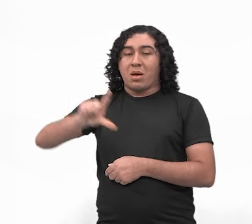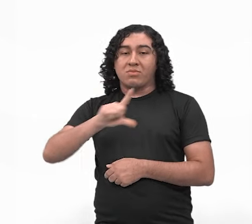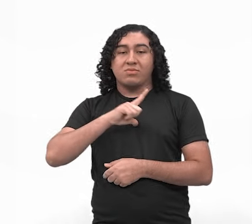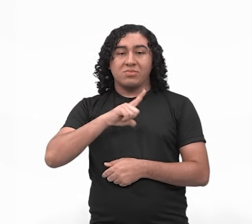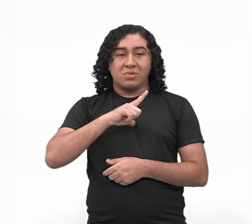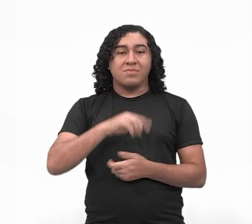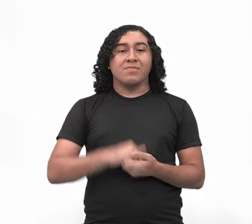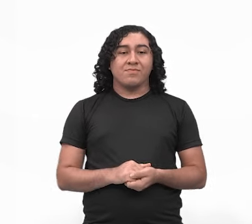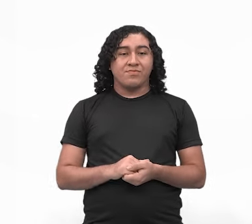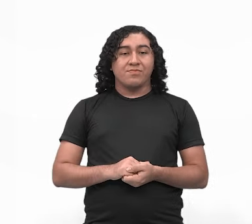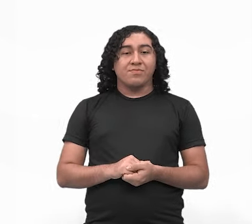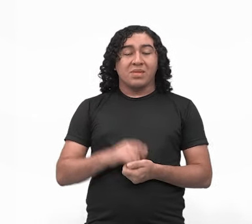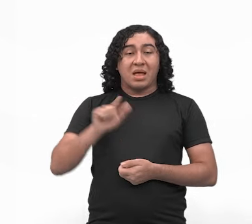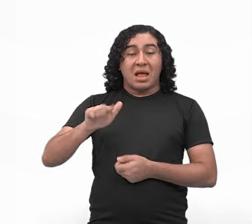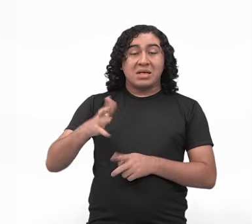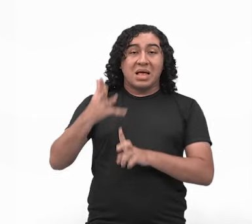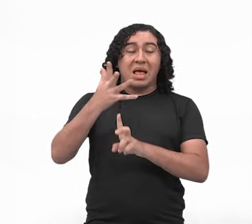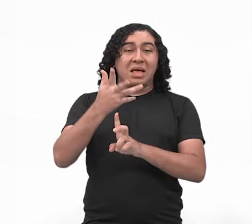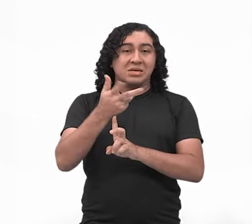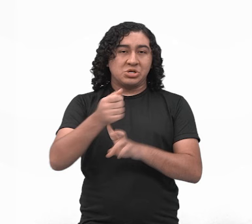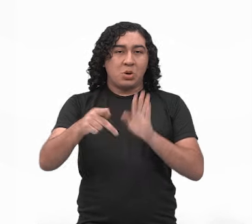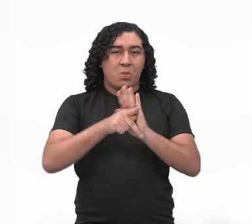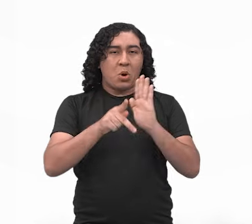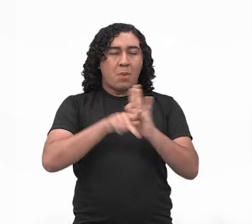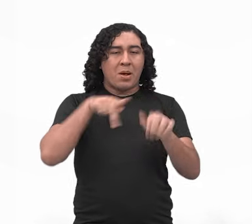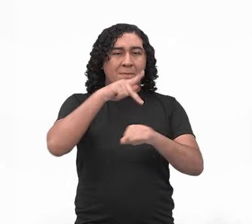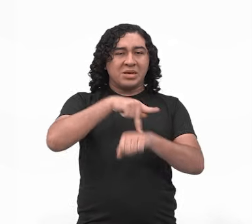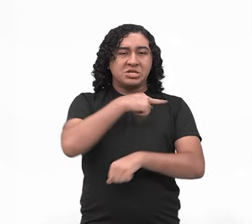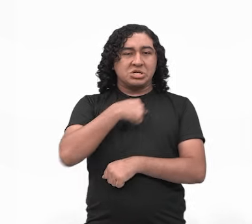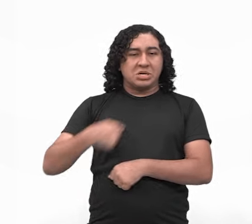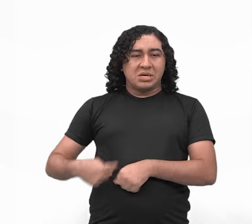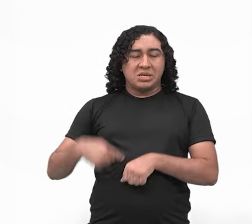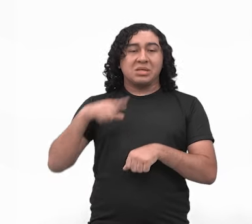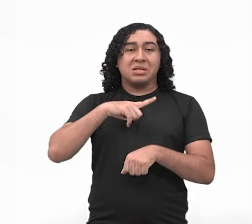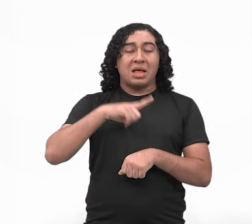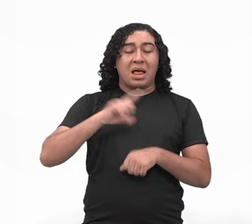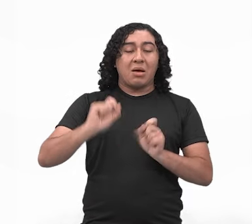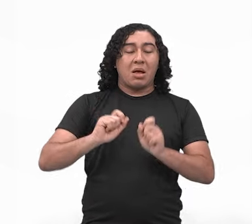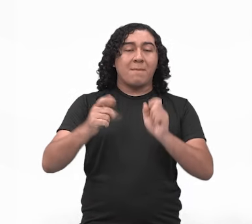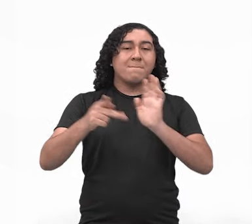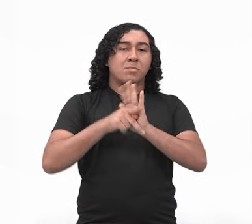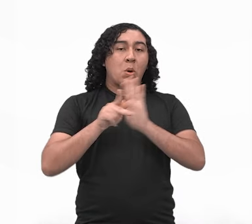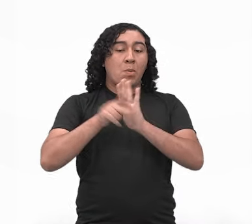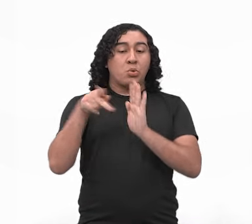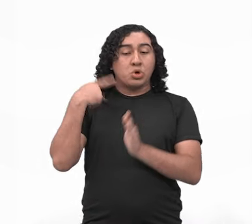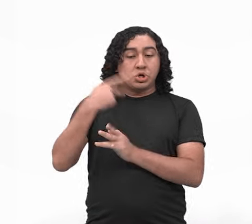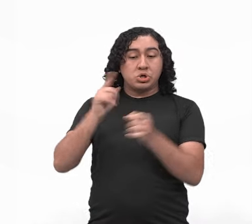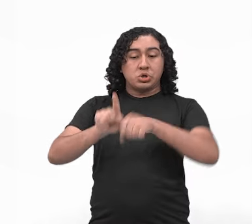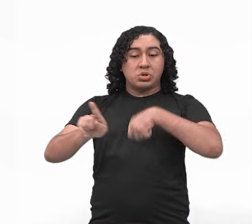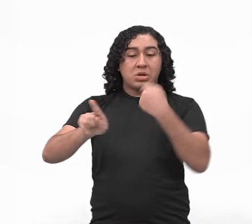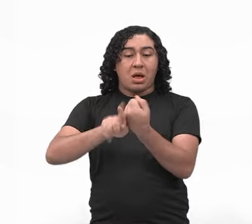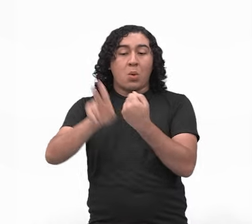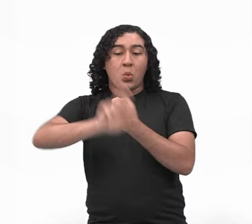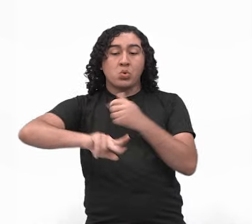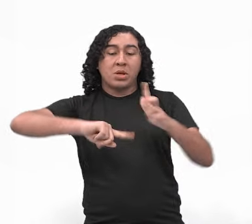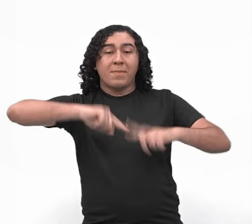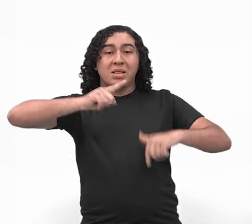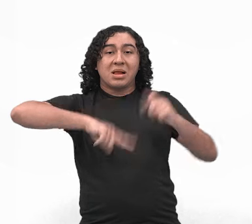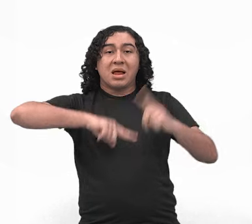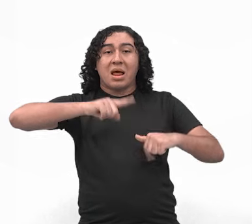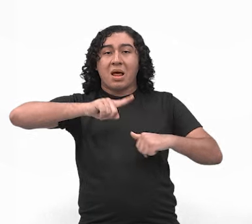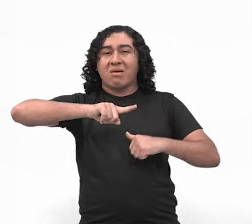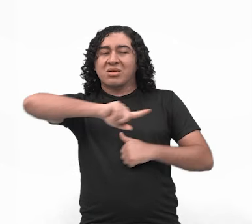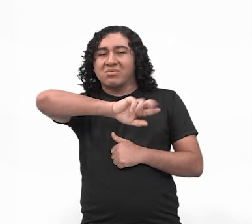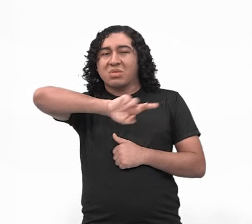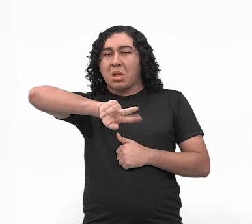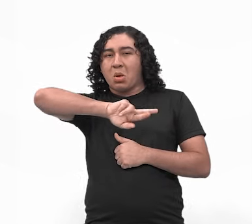conhecido por seu ativismo e obras que abordam questões sociais, políticas, muitas vezes utilizando materiais não